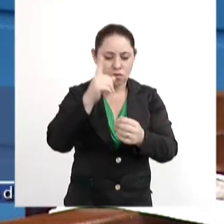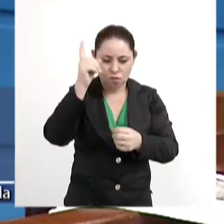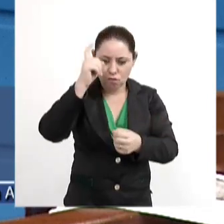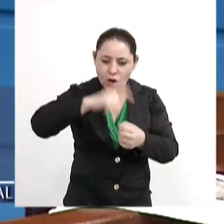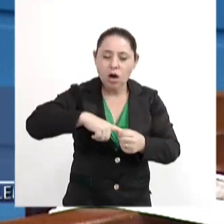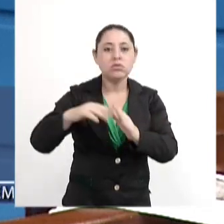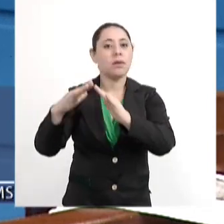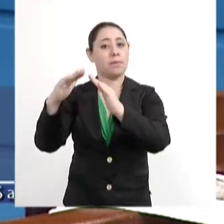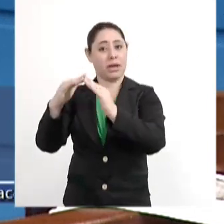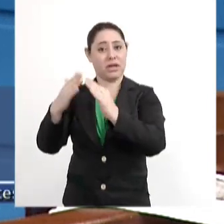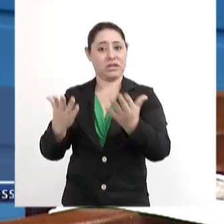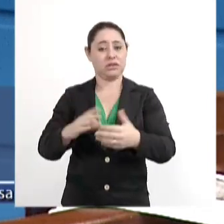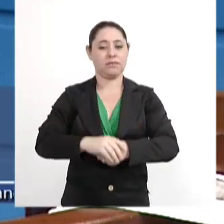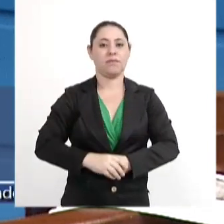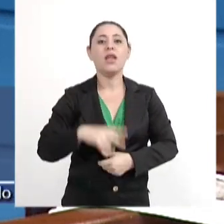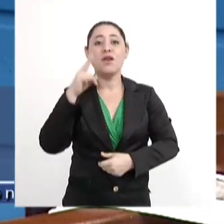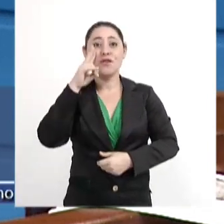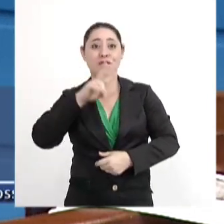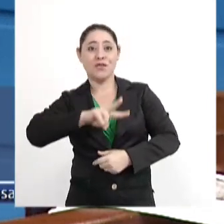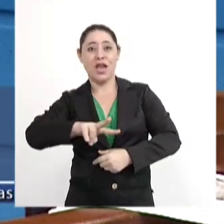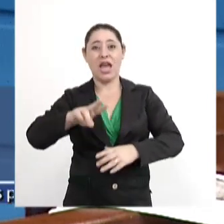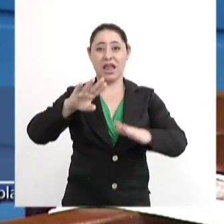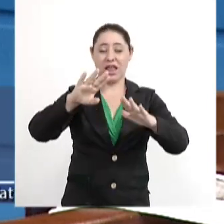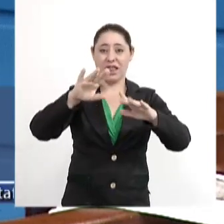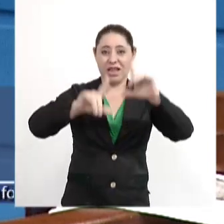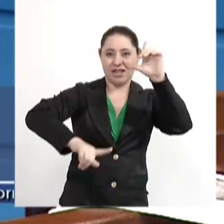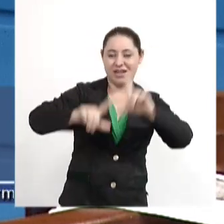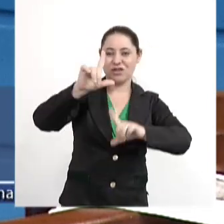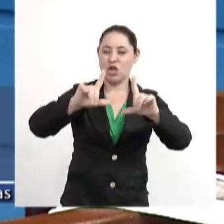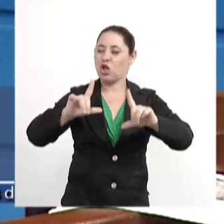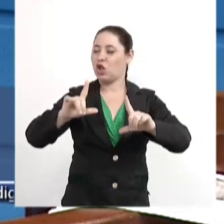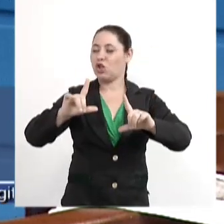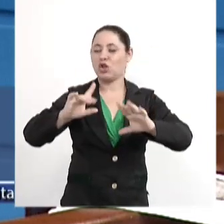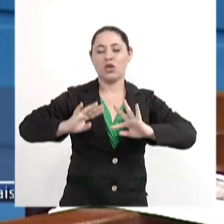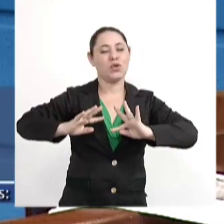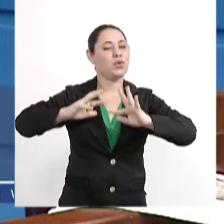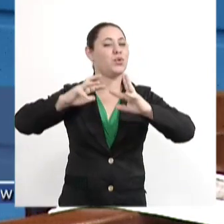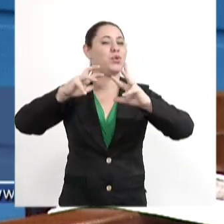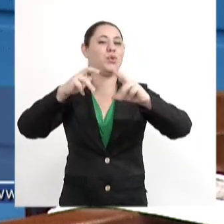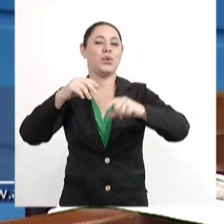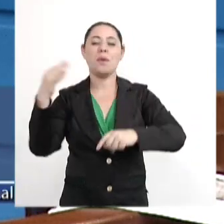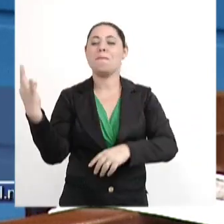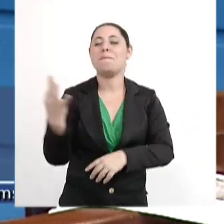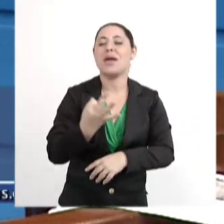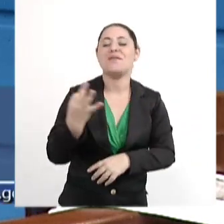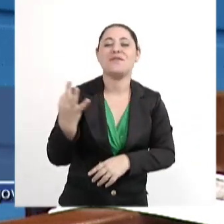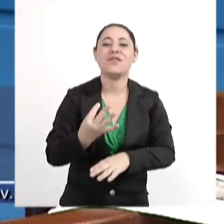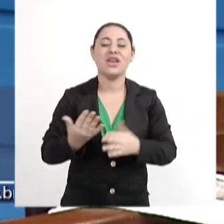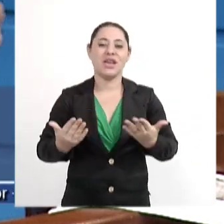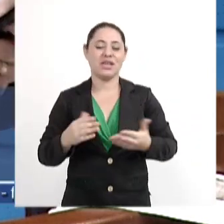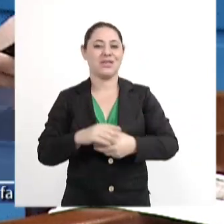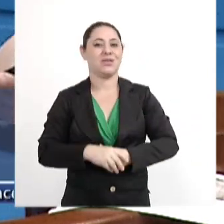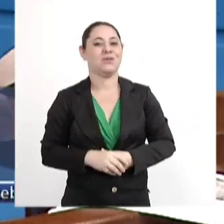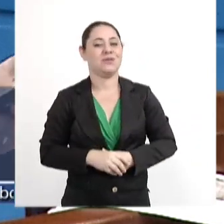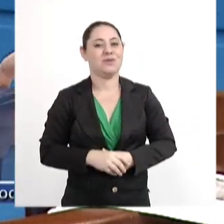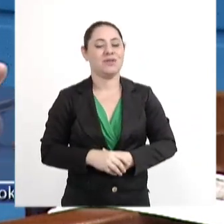Então, a gente vê muita propaganda na televisão, que tudo está funcionando, as mil maravilhas,